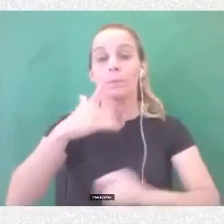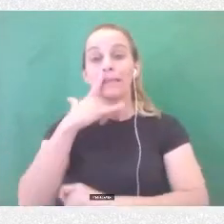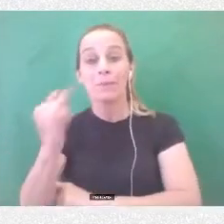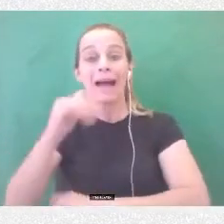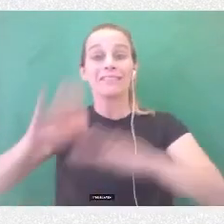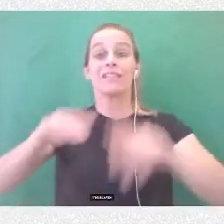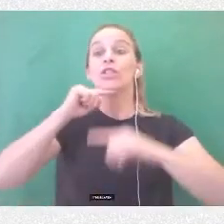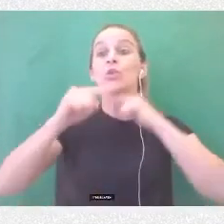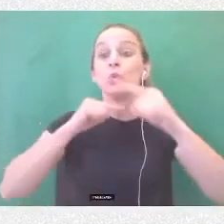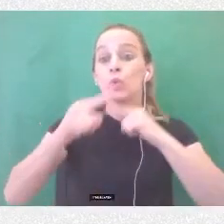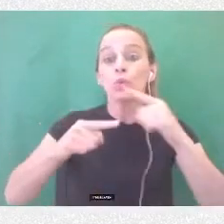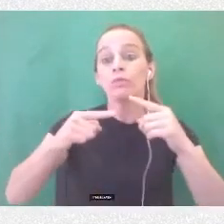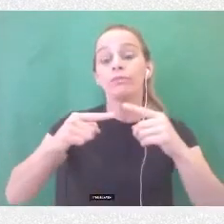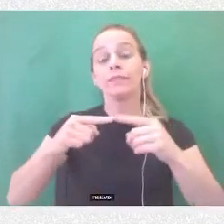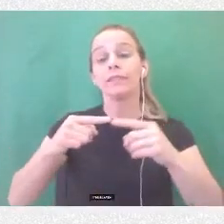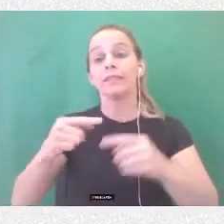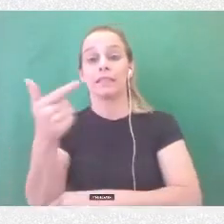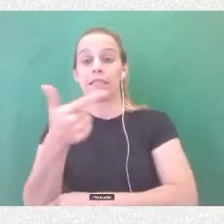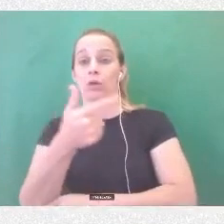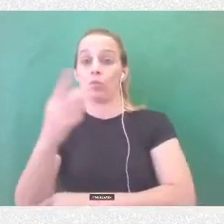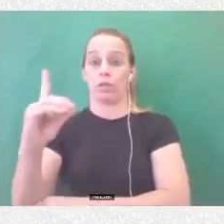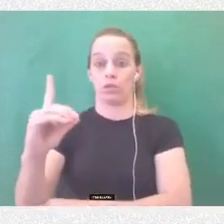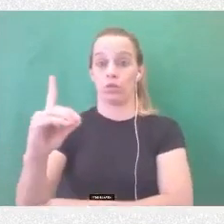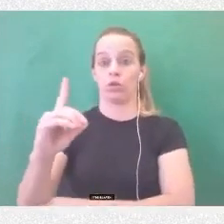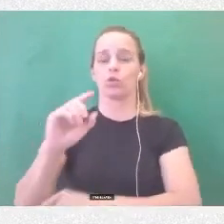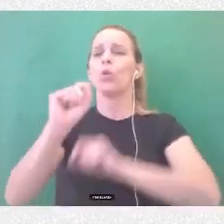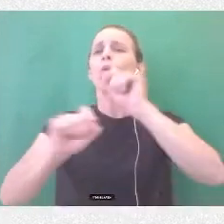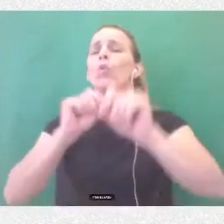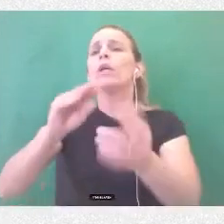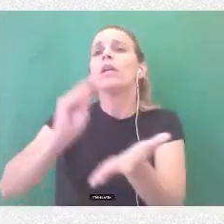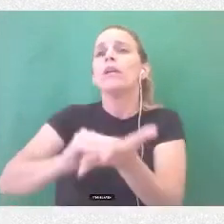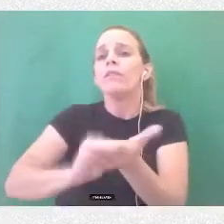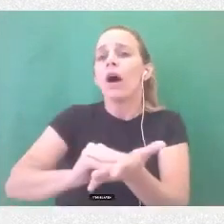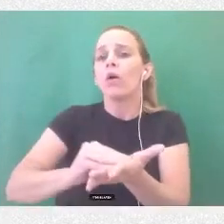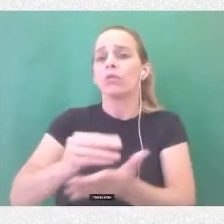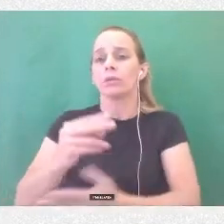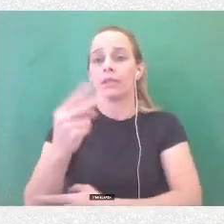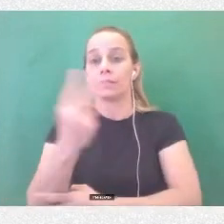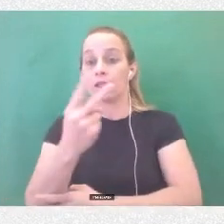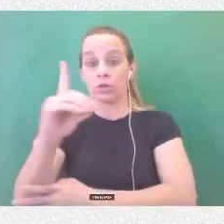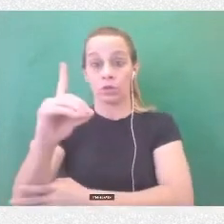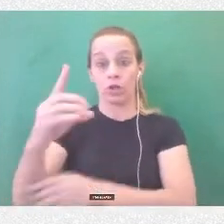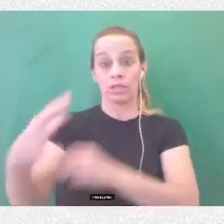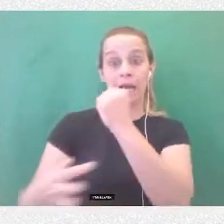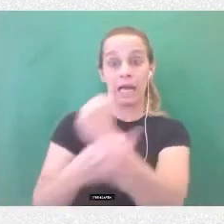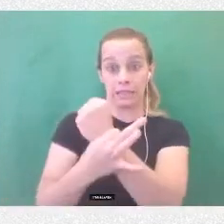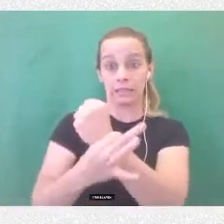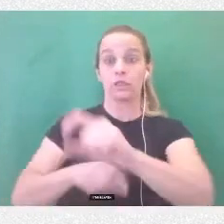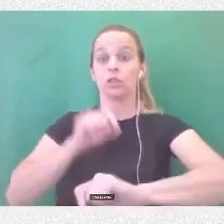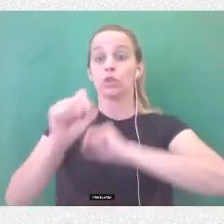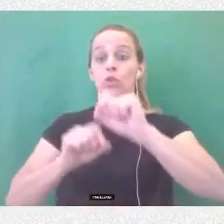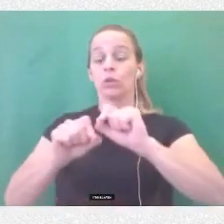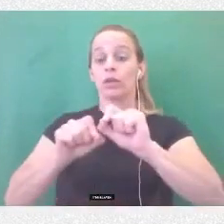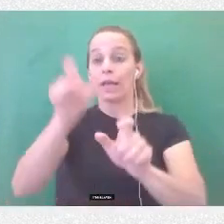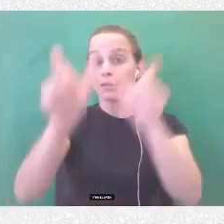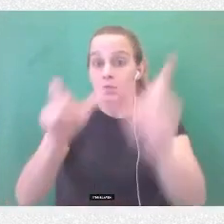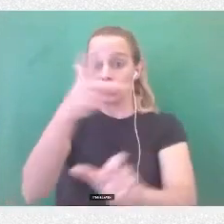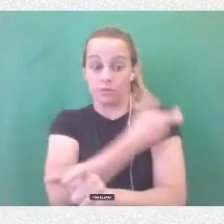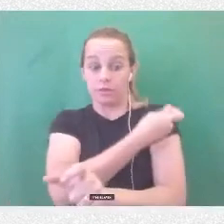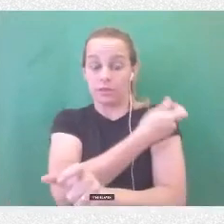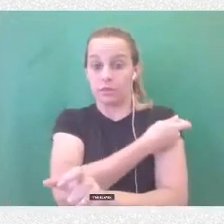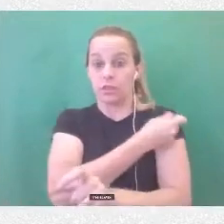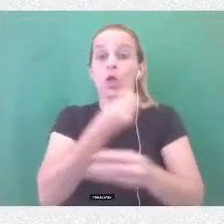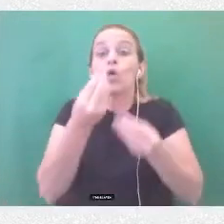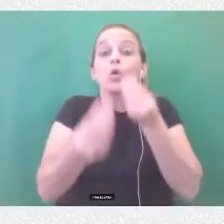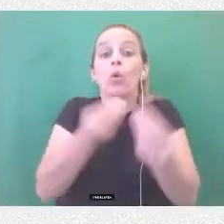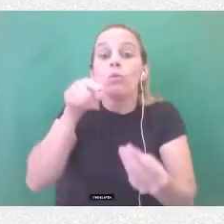para fazer a segunda dose. O que falta da segunda dose pode representar em termos de garantir a imunização dos vacinados? E como isso pode implicar